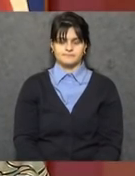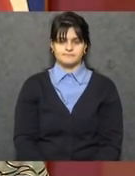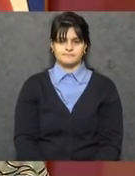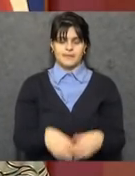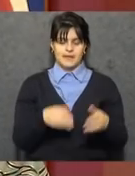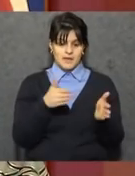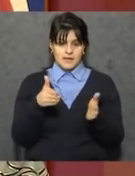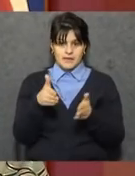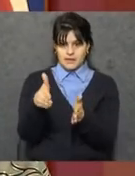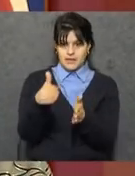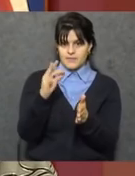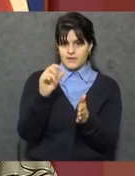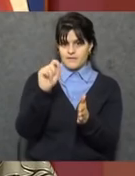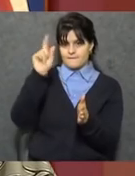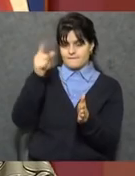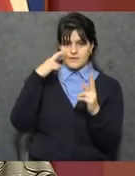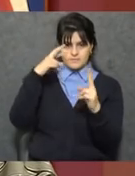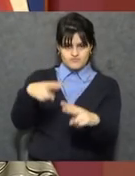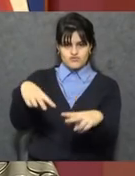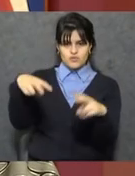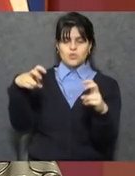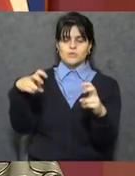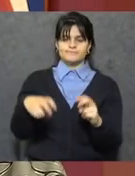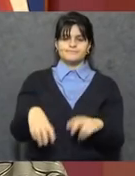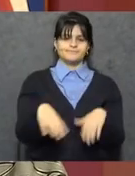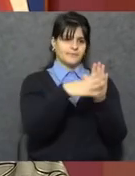Mistério da fé.